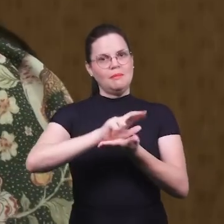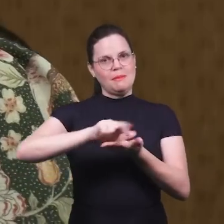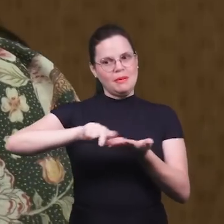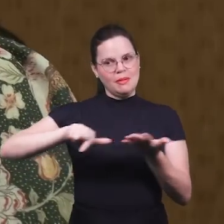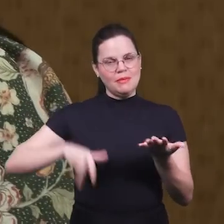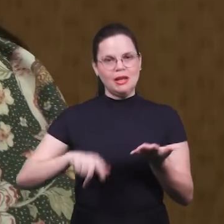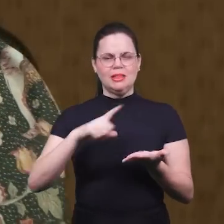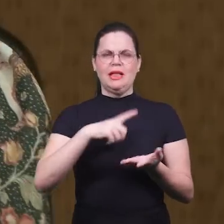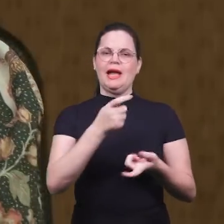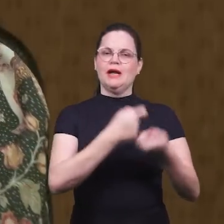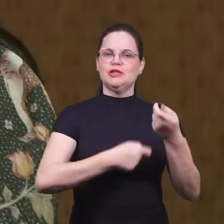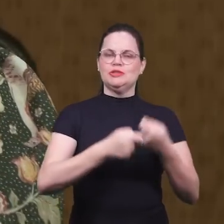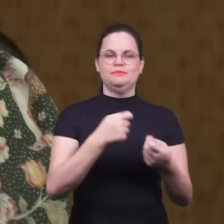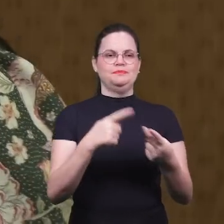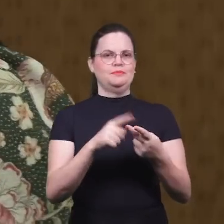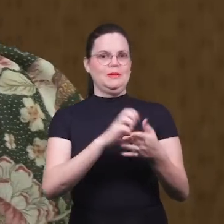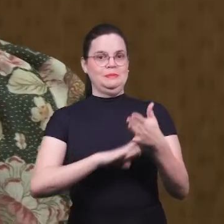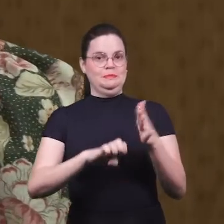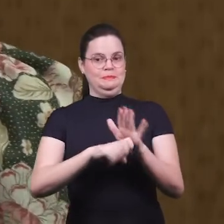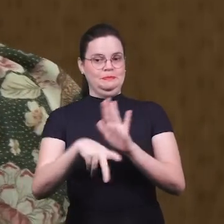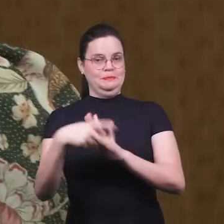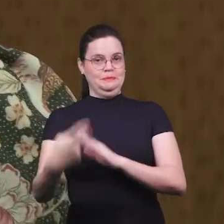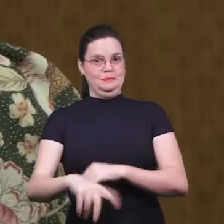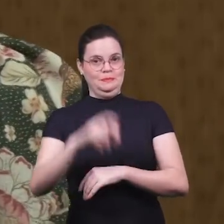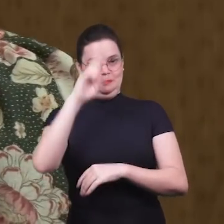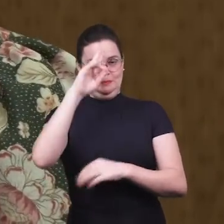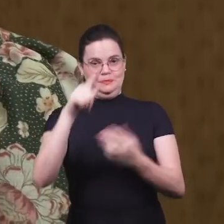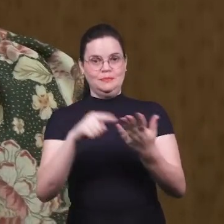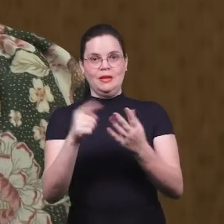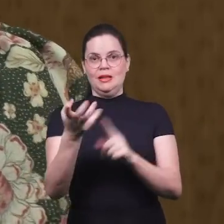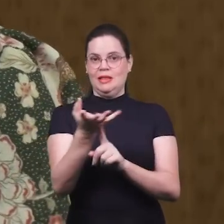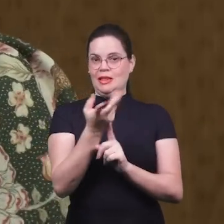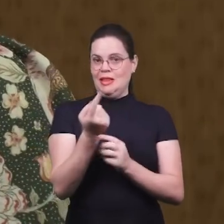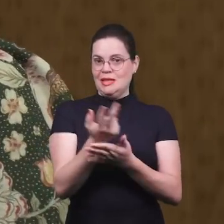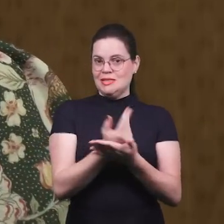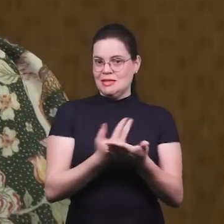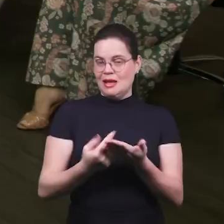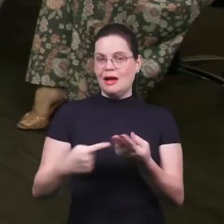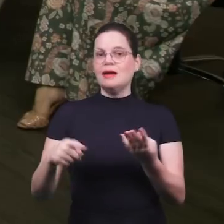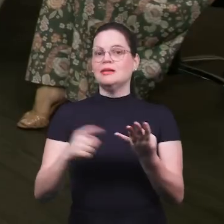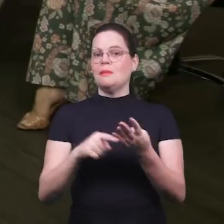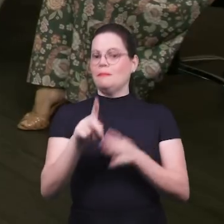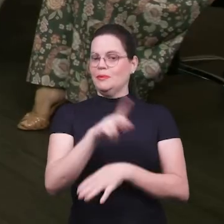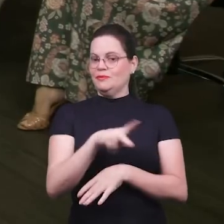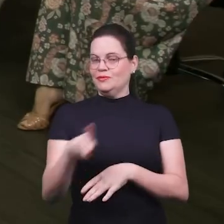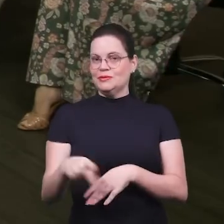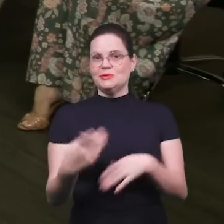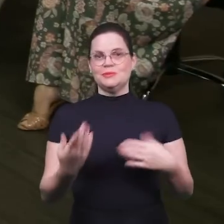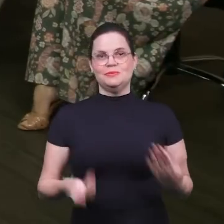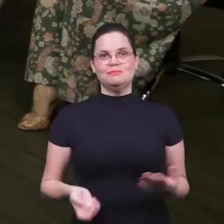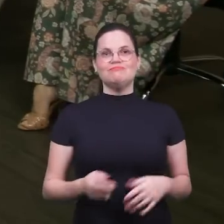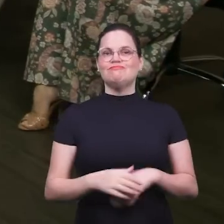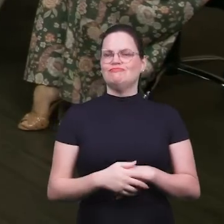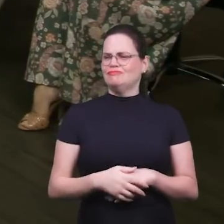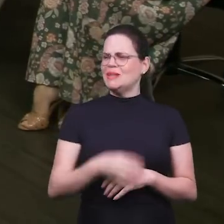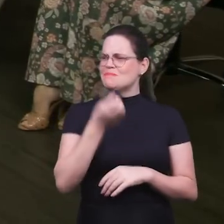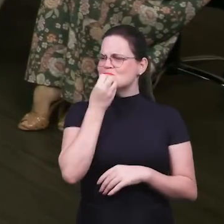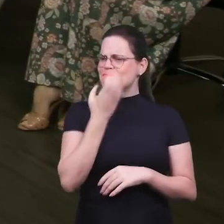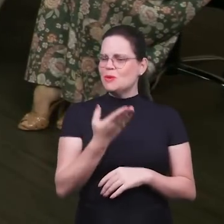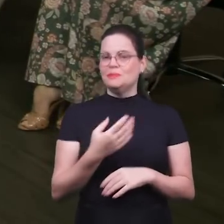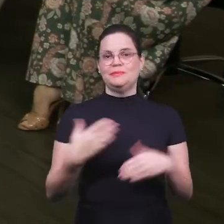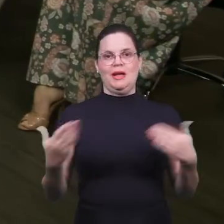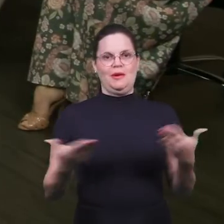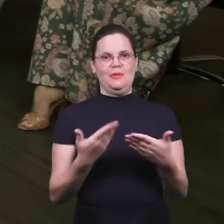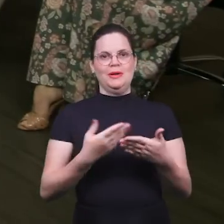representados administradores, empresários, designers, professores. Que coisa boa. Muito bom saber disso. E vamos começar aqui com a